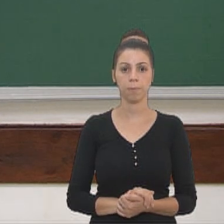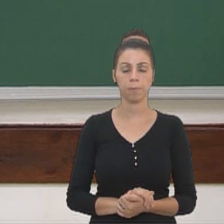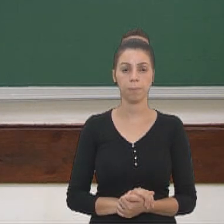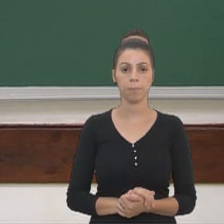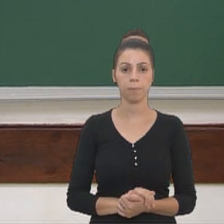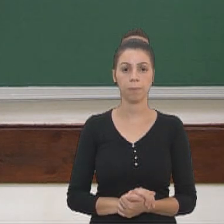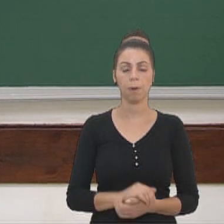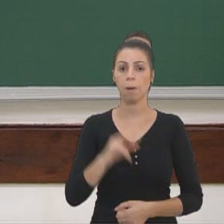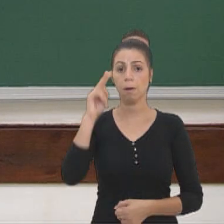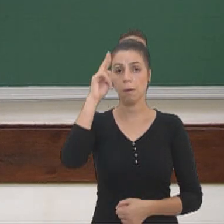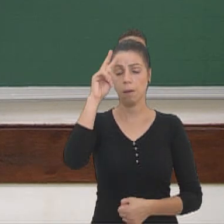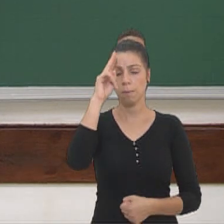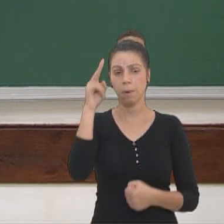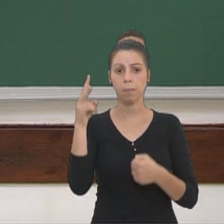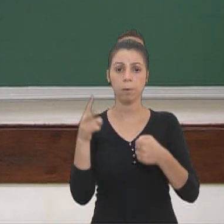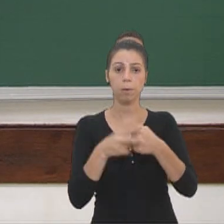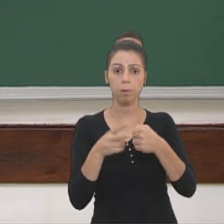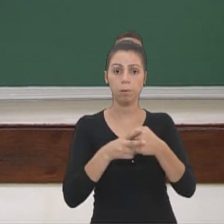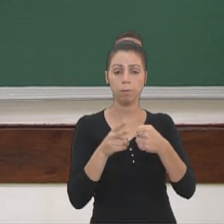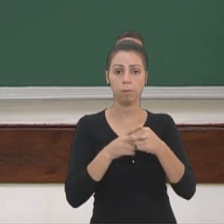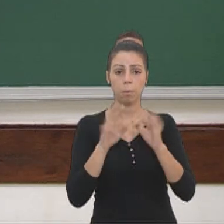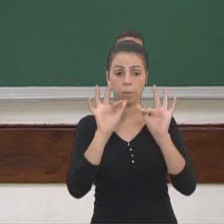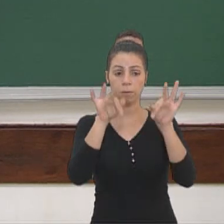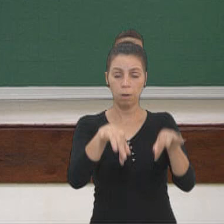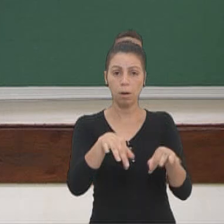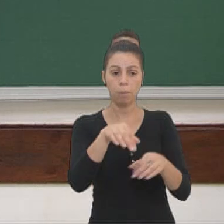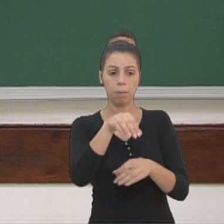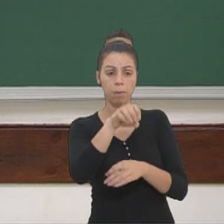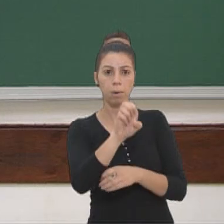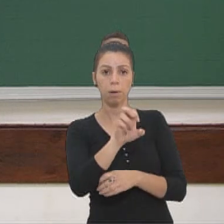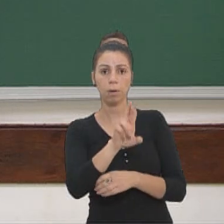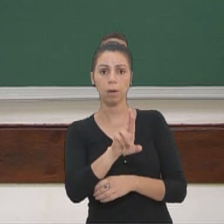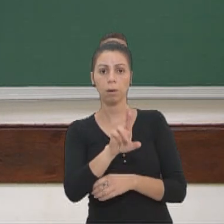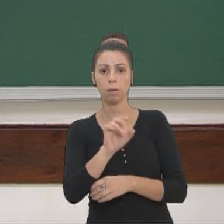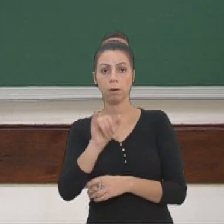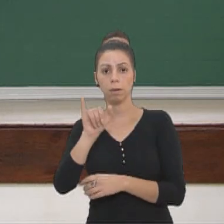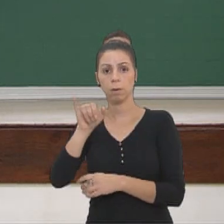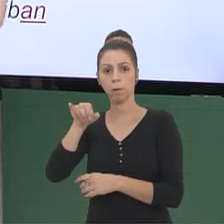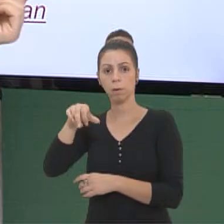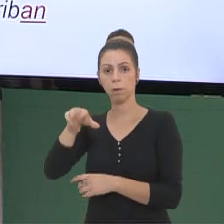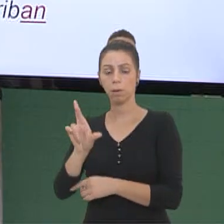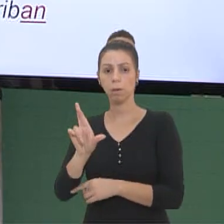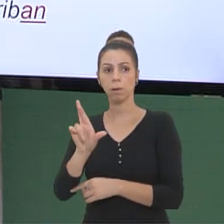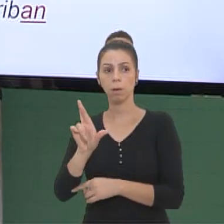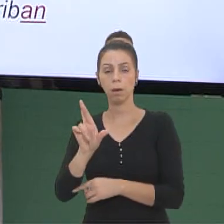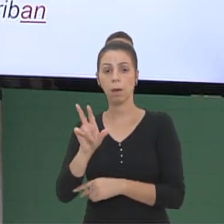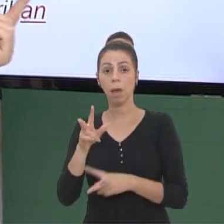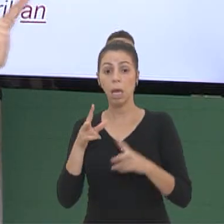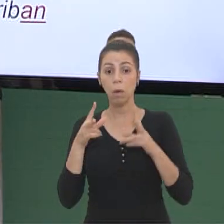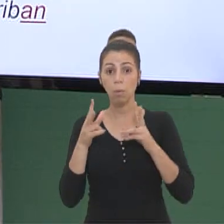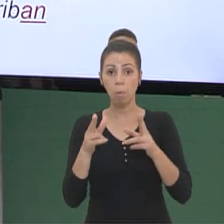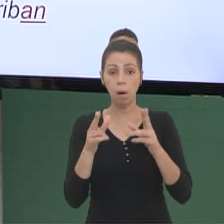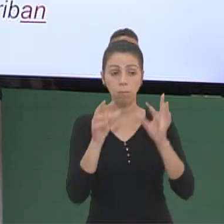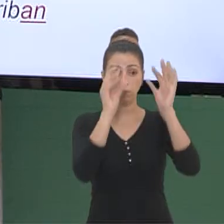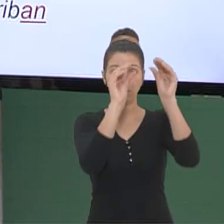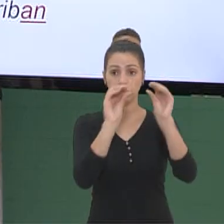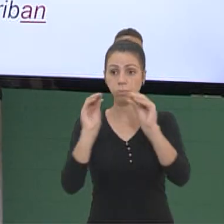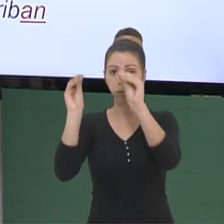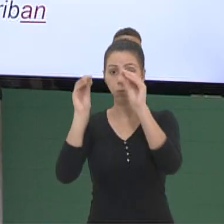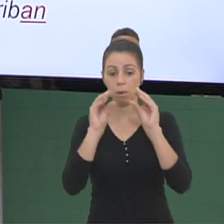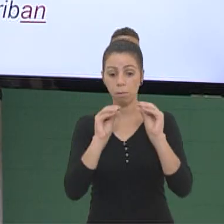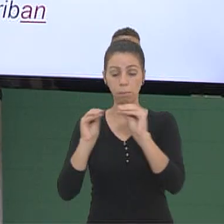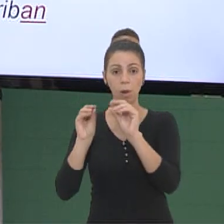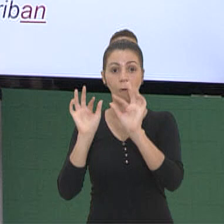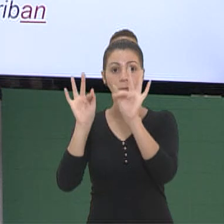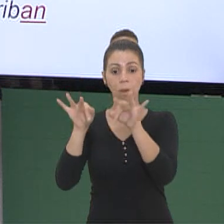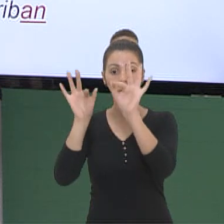que os verbos com terminação er e ir, ele tem a mesma desinência, a mesma terminação aqui